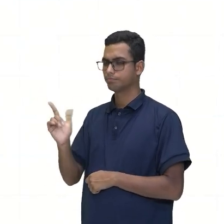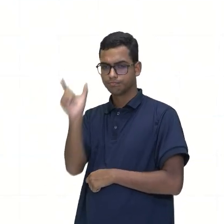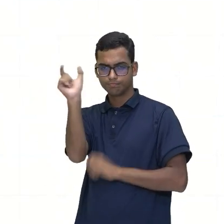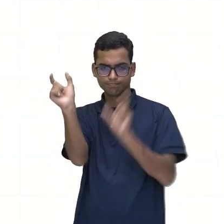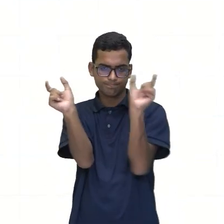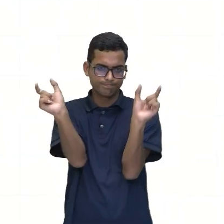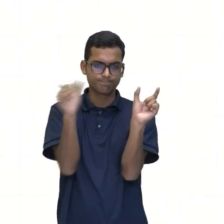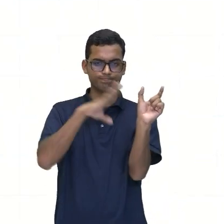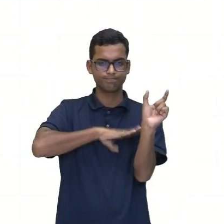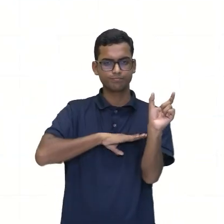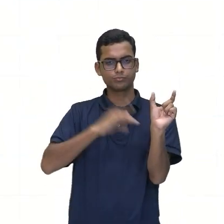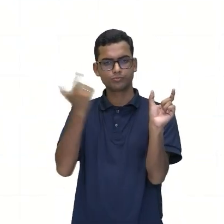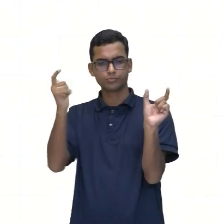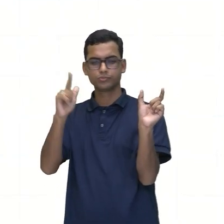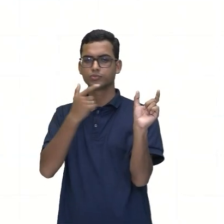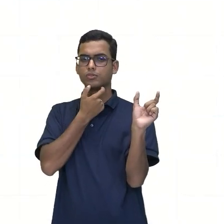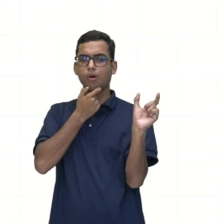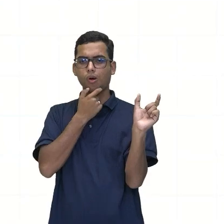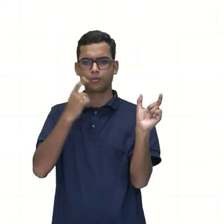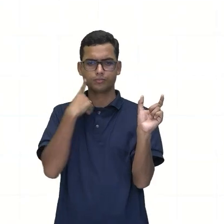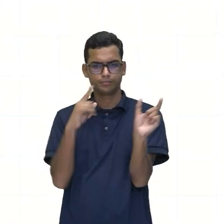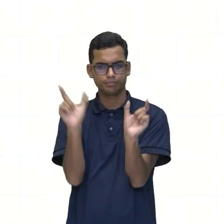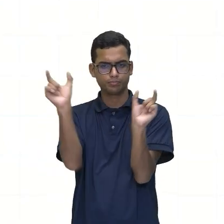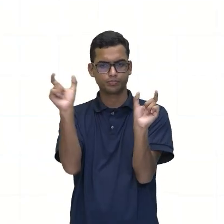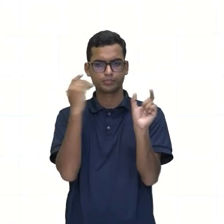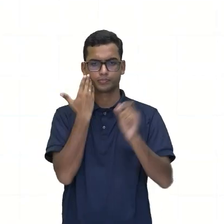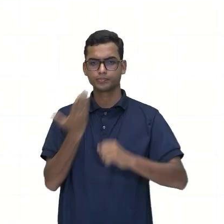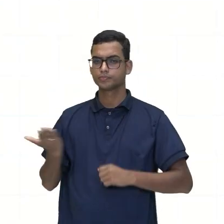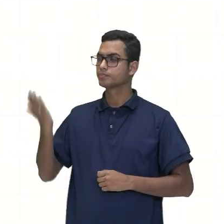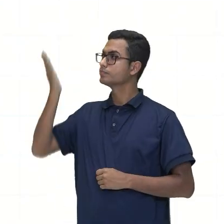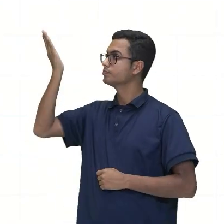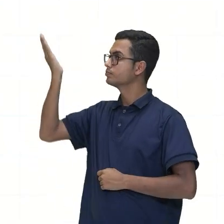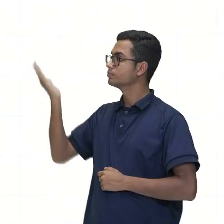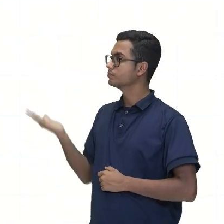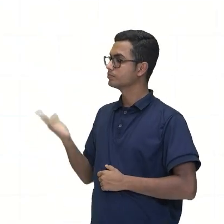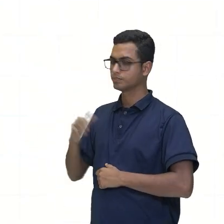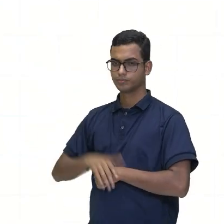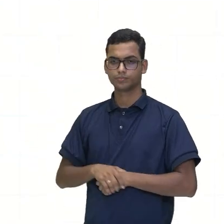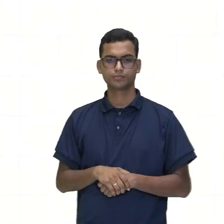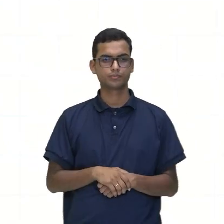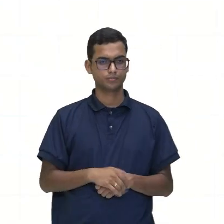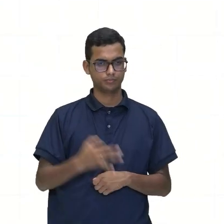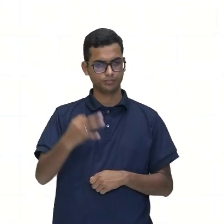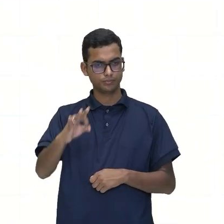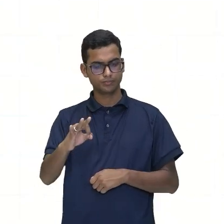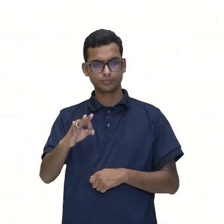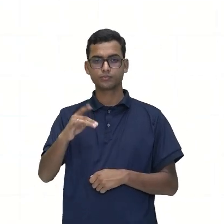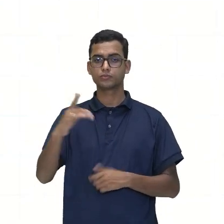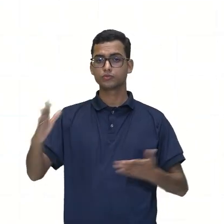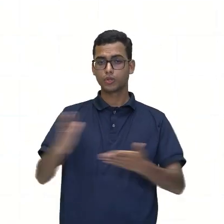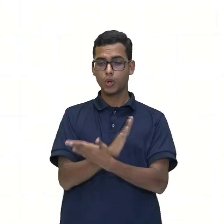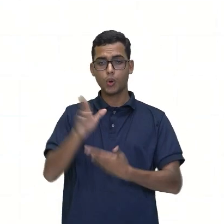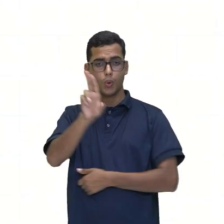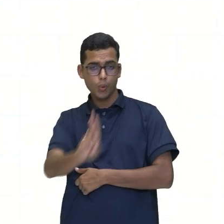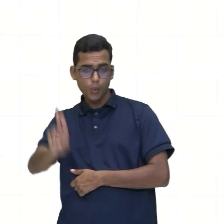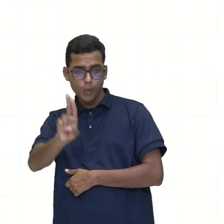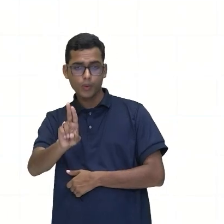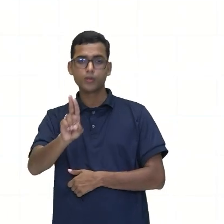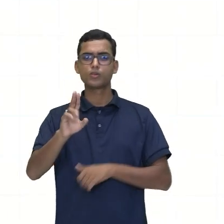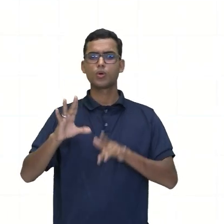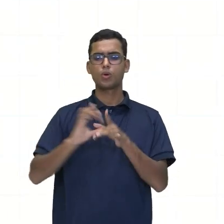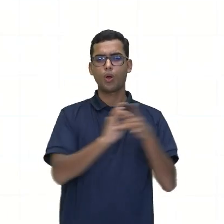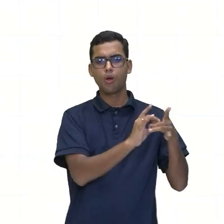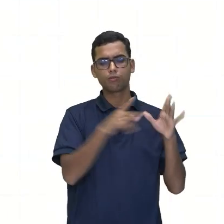ele ou ela, que não é usado para pessoas, e you, que significa vocês. Alguns são usados para o singular